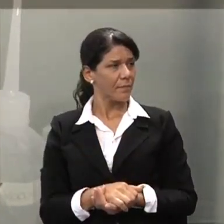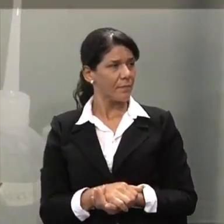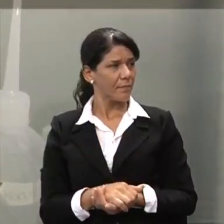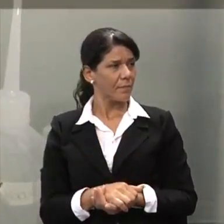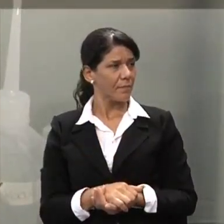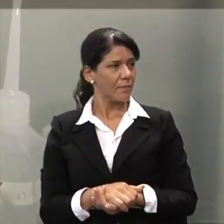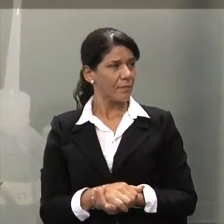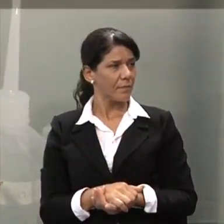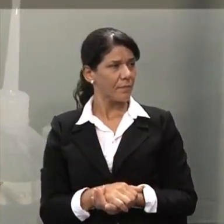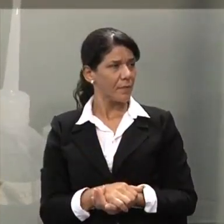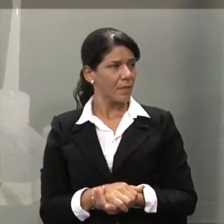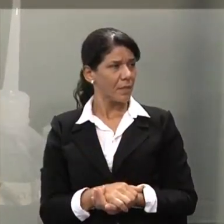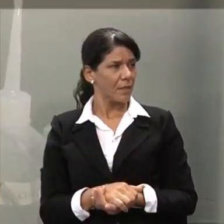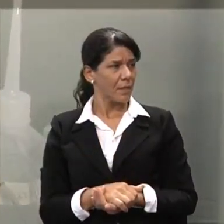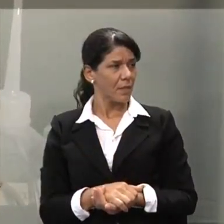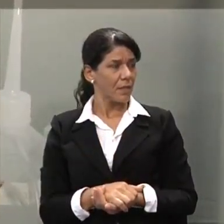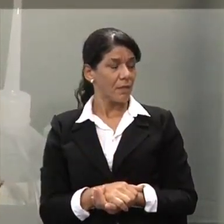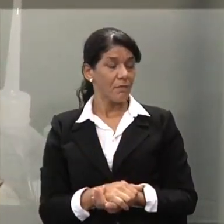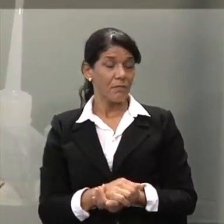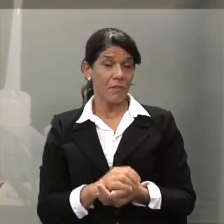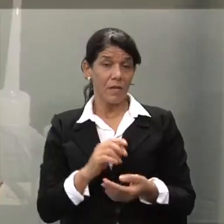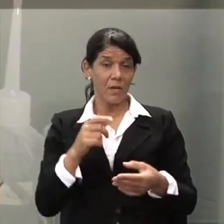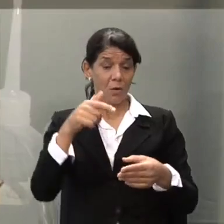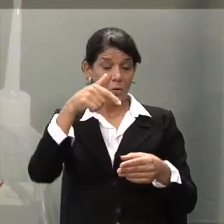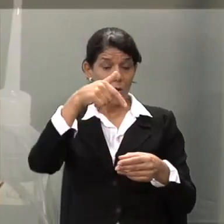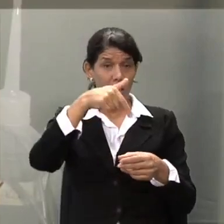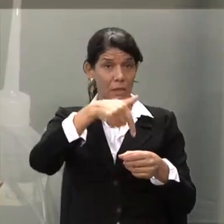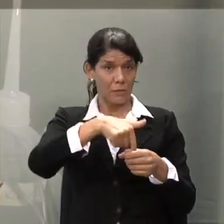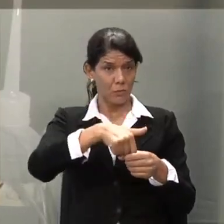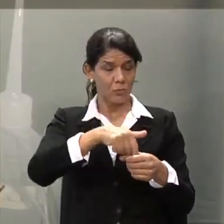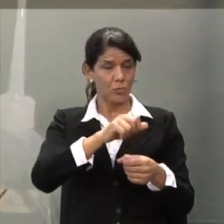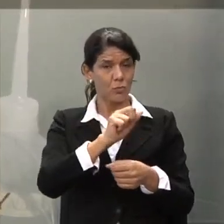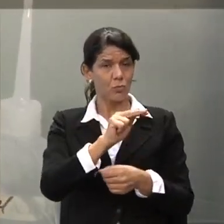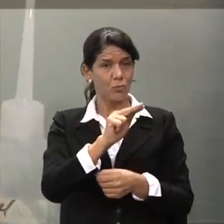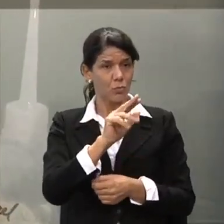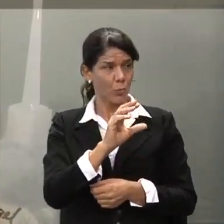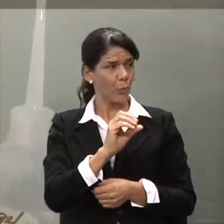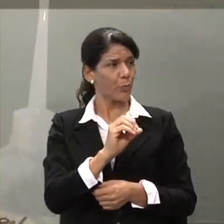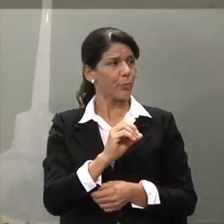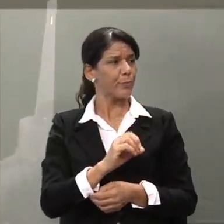o equipo ao soro.